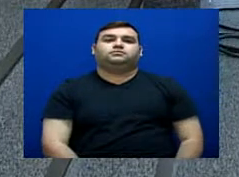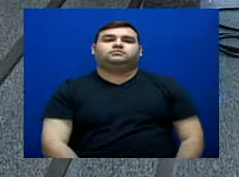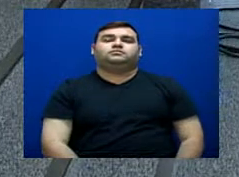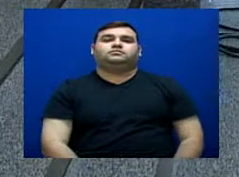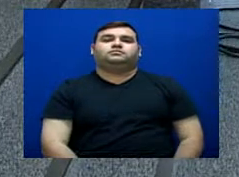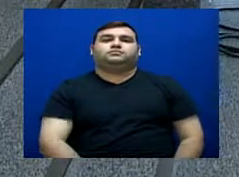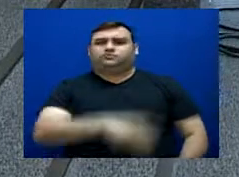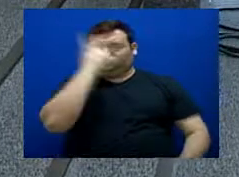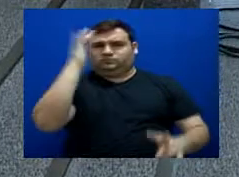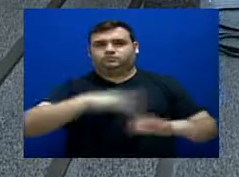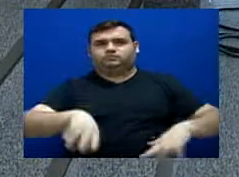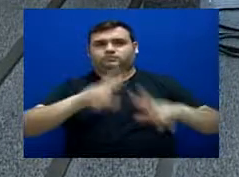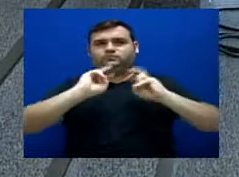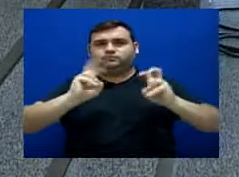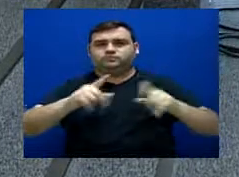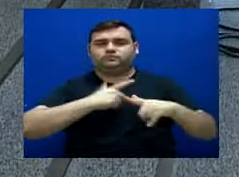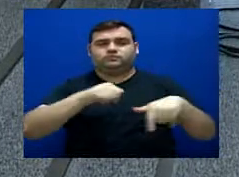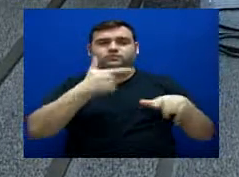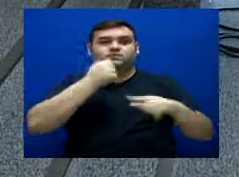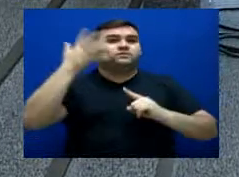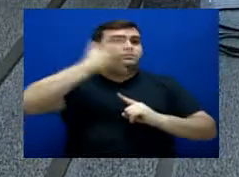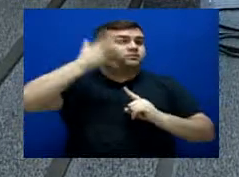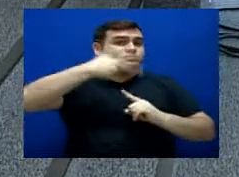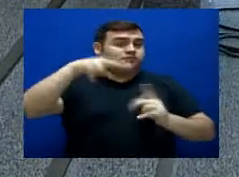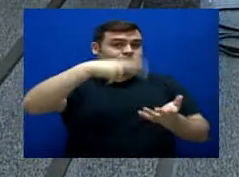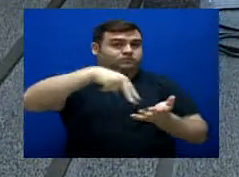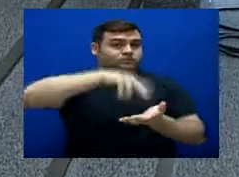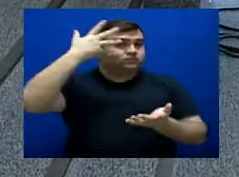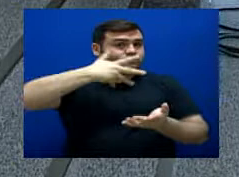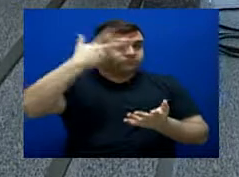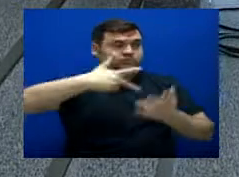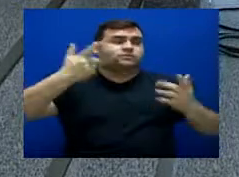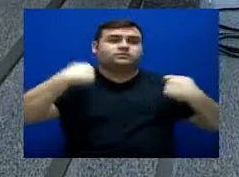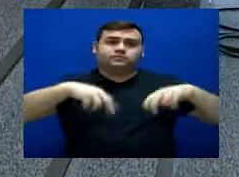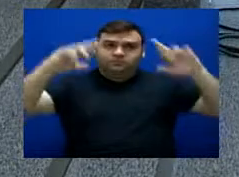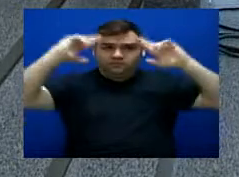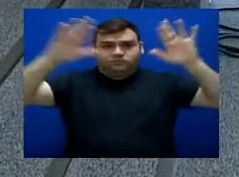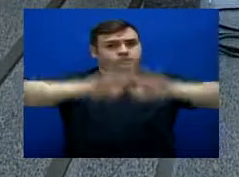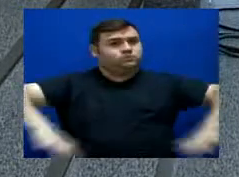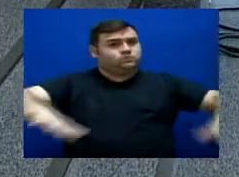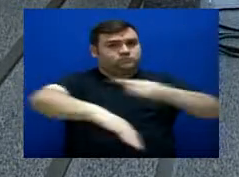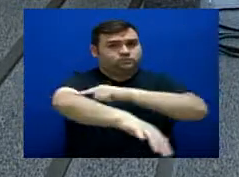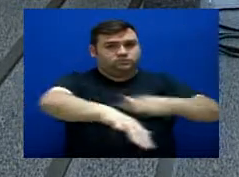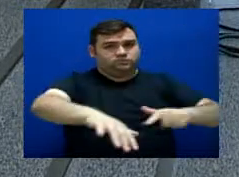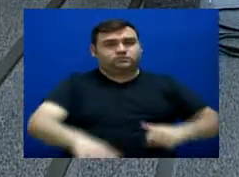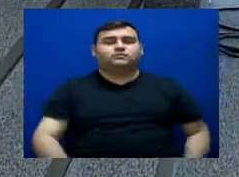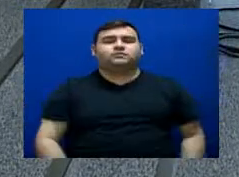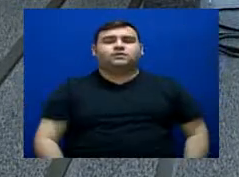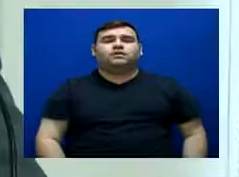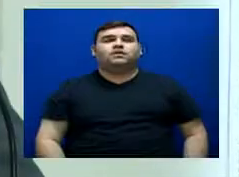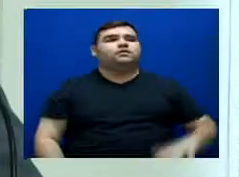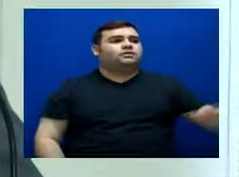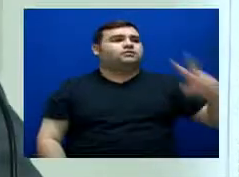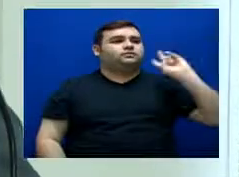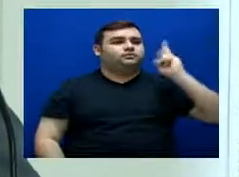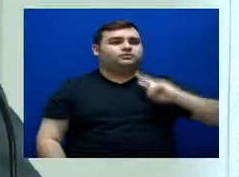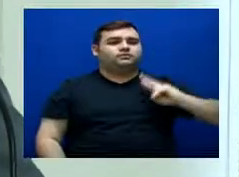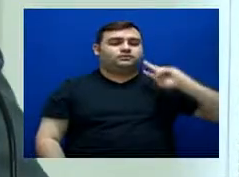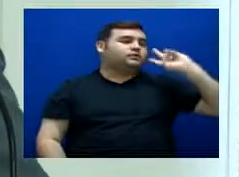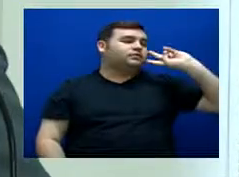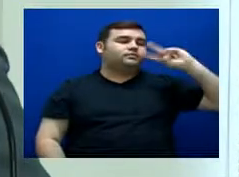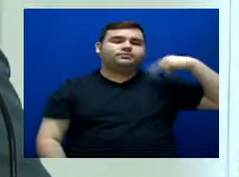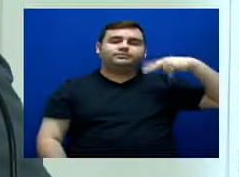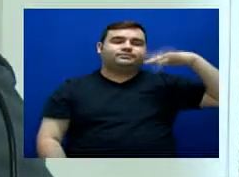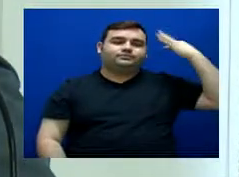Por favor, respeito aos vereadores. Tem um vereador na tribuna e respeito a todos os vereadores e vereadoras. Pode terminar, Vitão. Tem a vereadora Fernanda Garcia